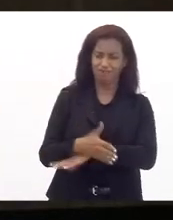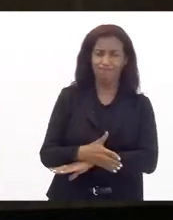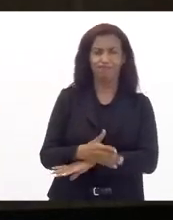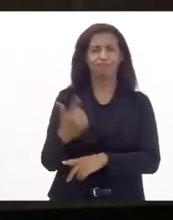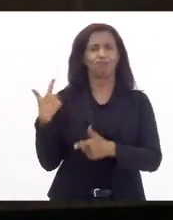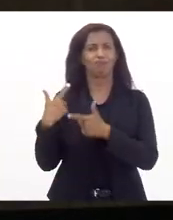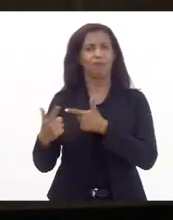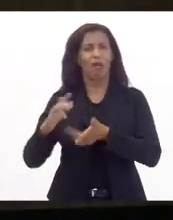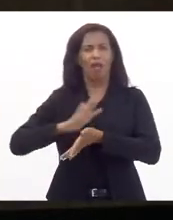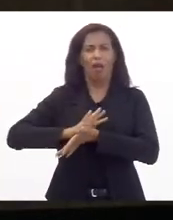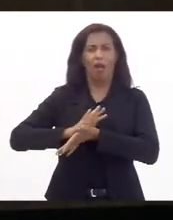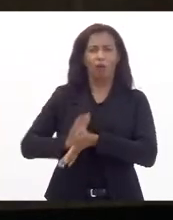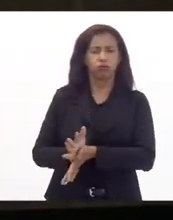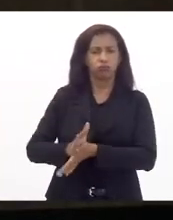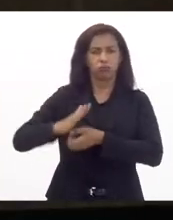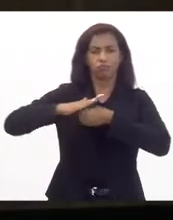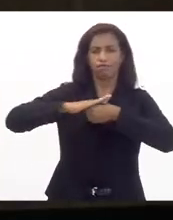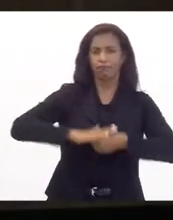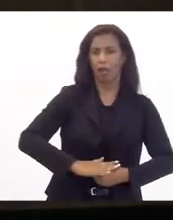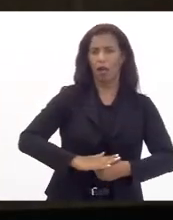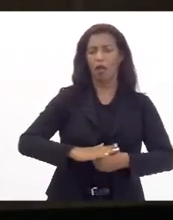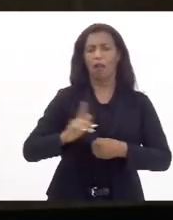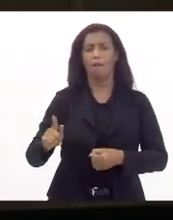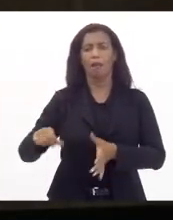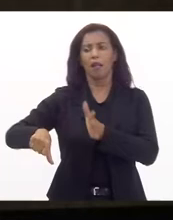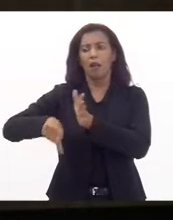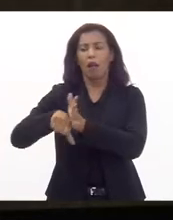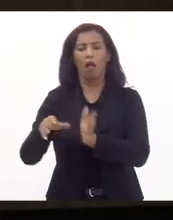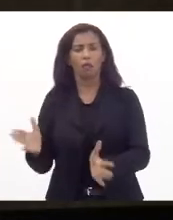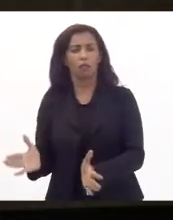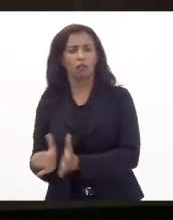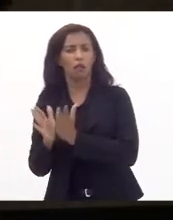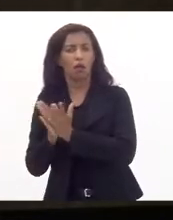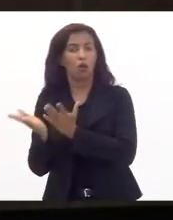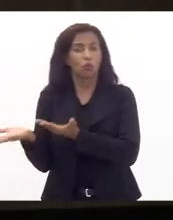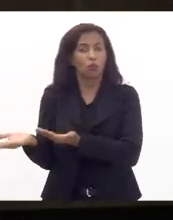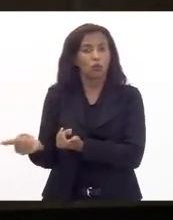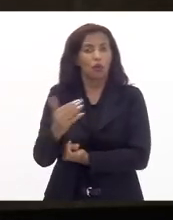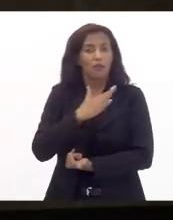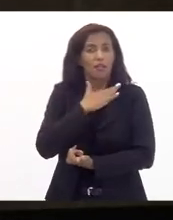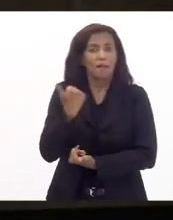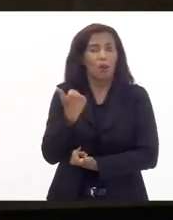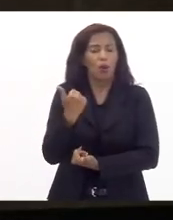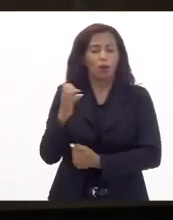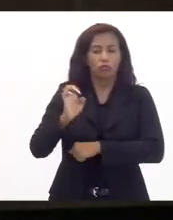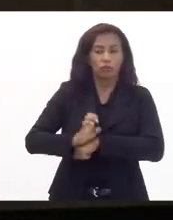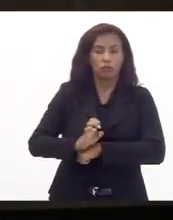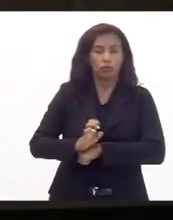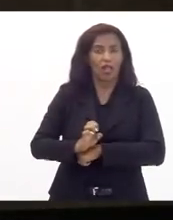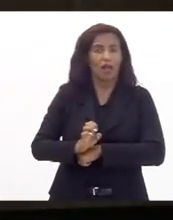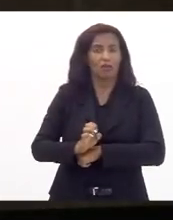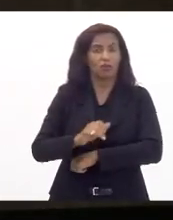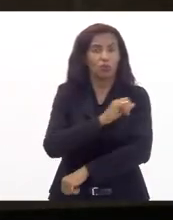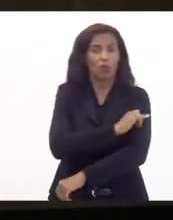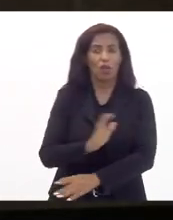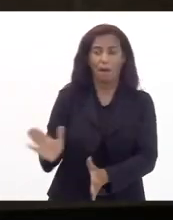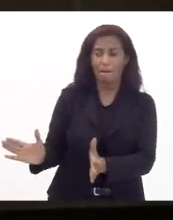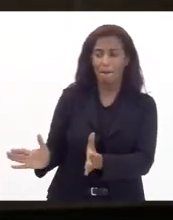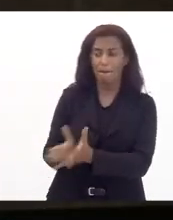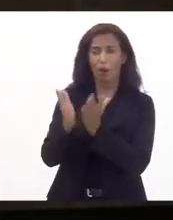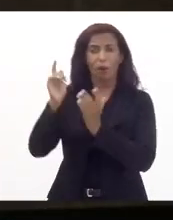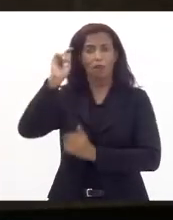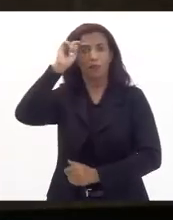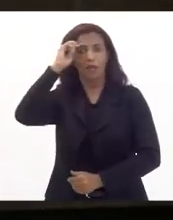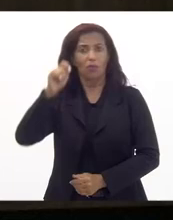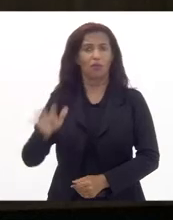por racismo institucional pela crime é presa os jovens que morrem no Rio de Janeiro São jovens pretos pobre favelado